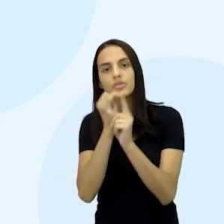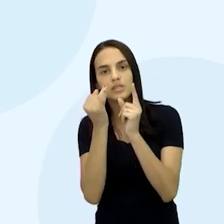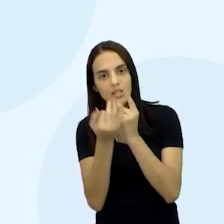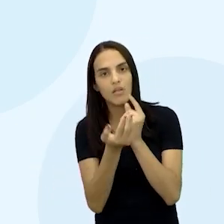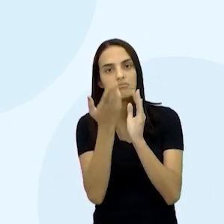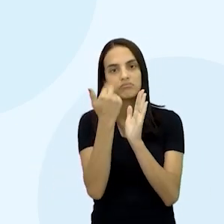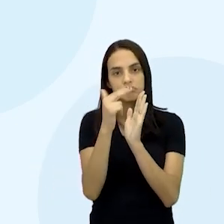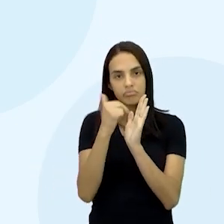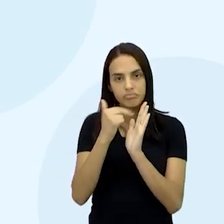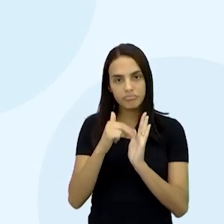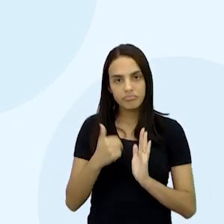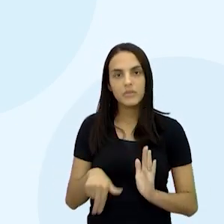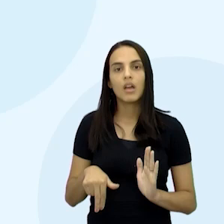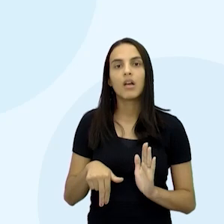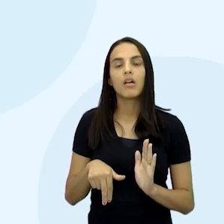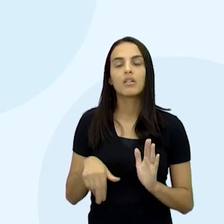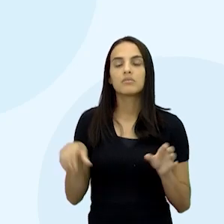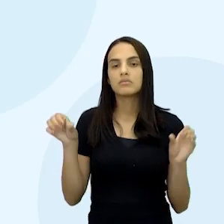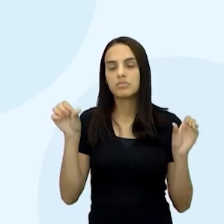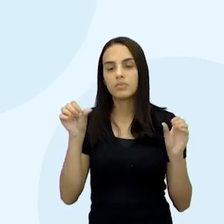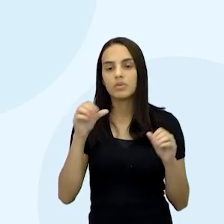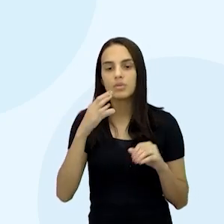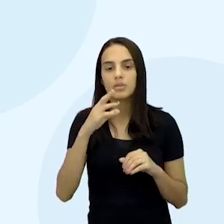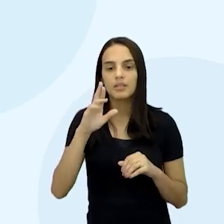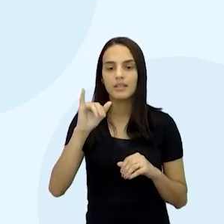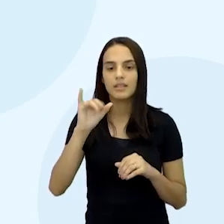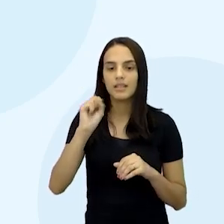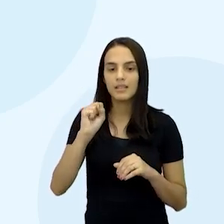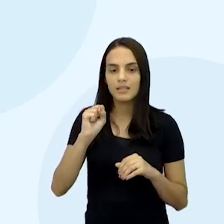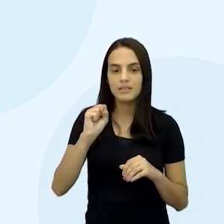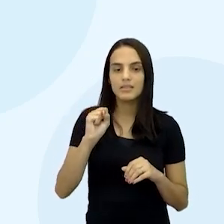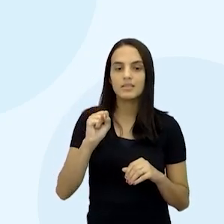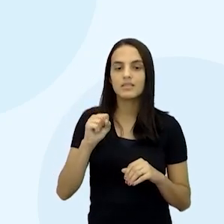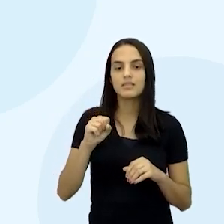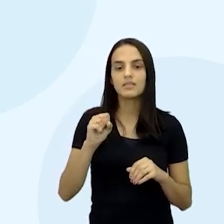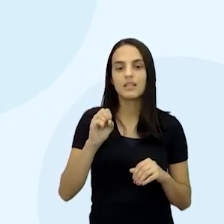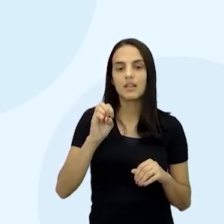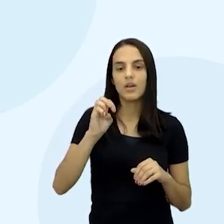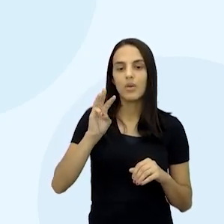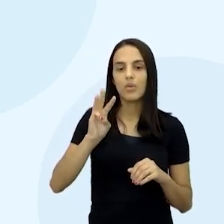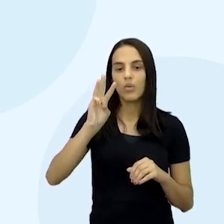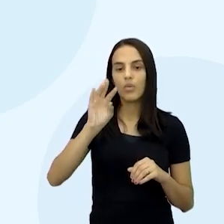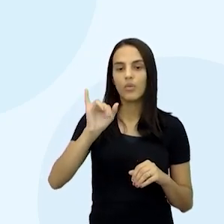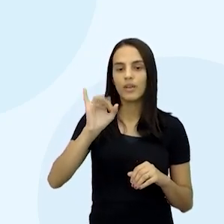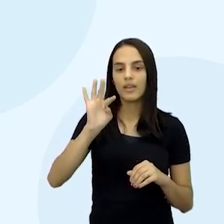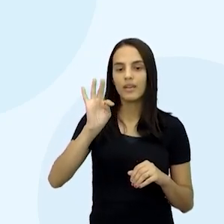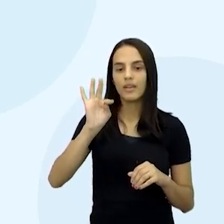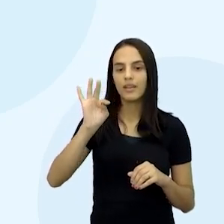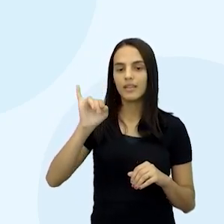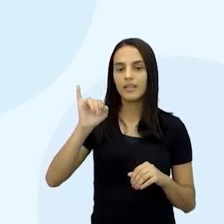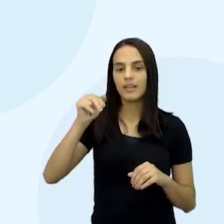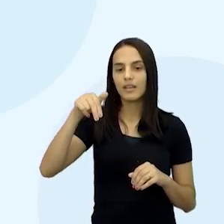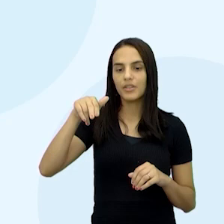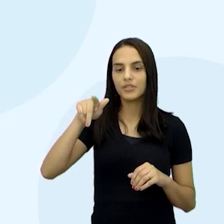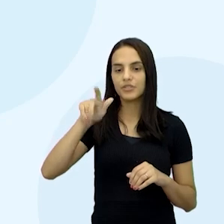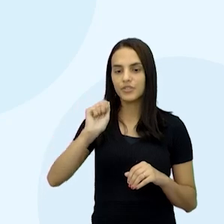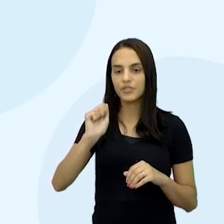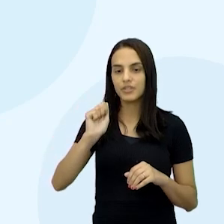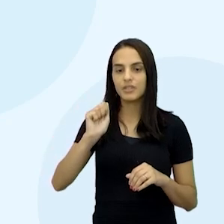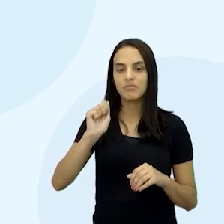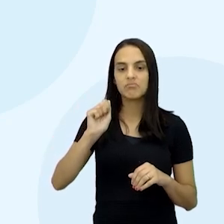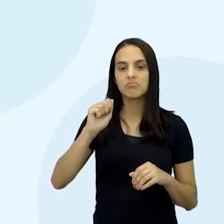aí dirigido por Chris Stenner, David Ubel e Utland Age. O curta foi indicado ao Oscar